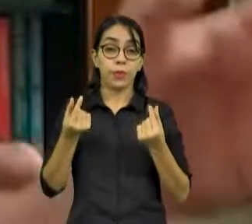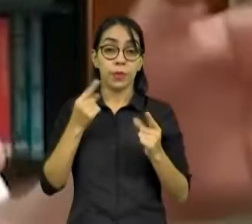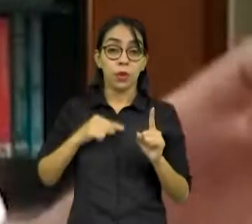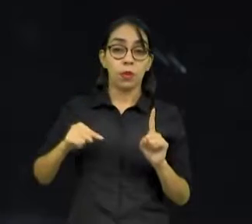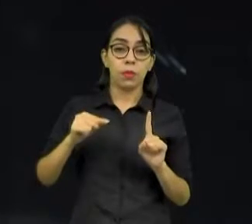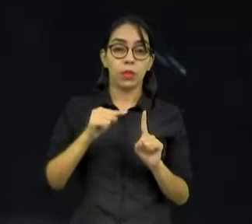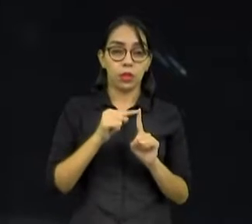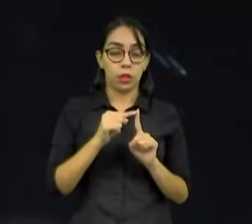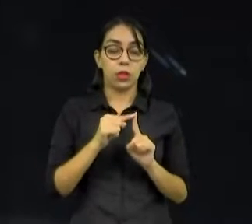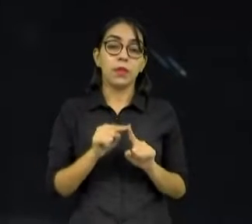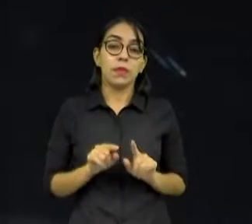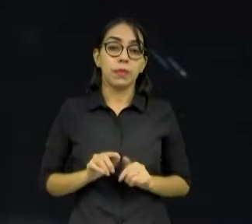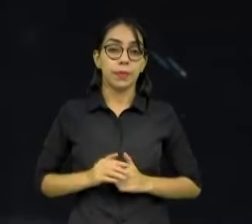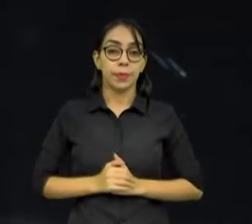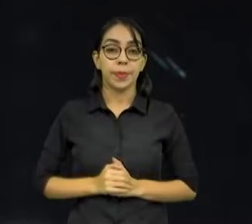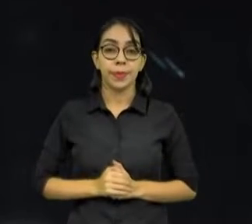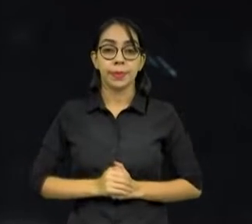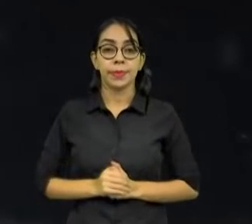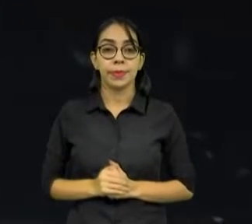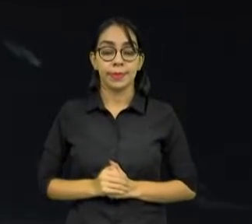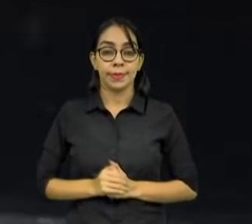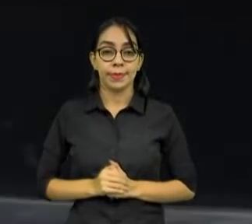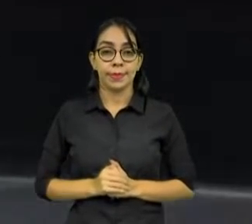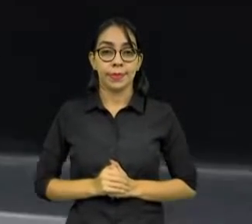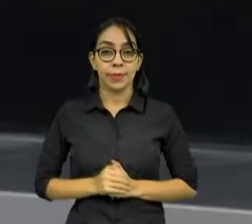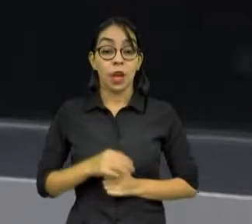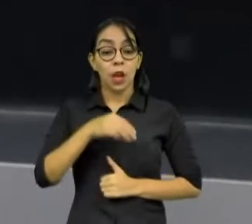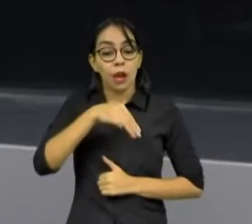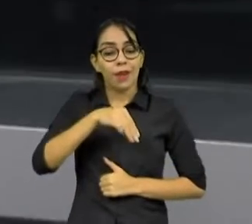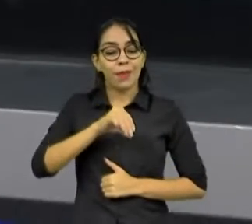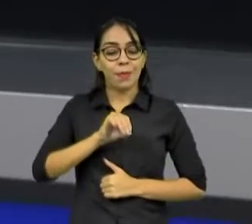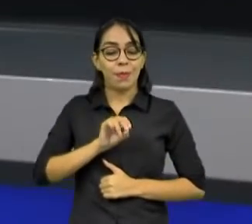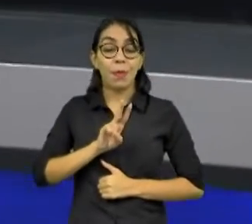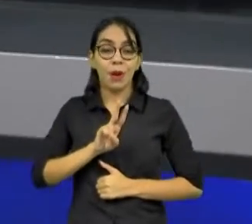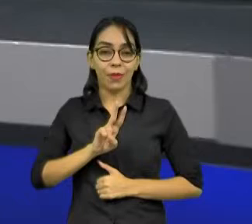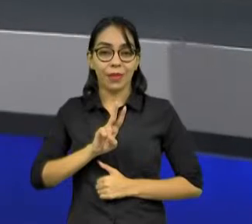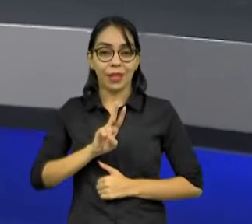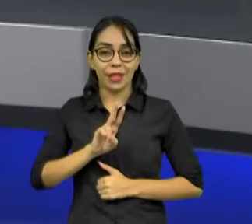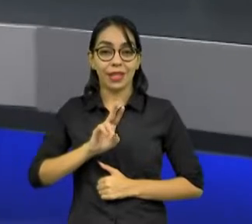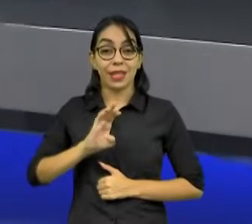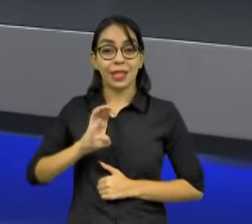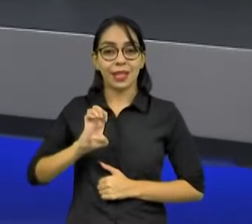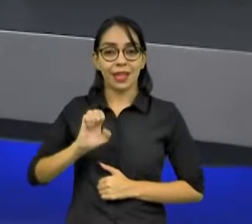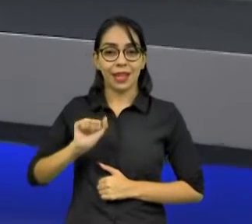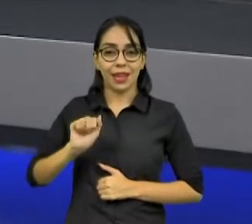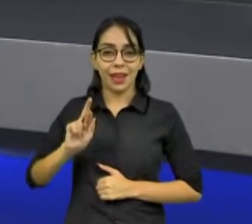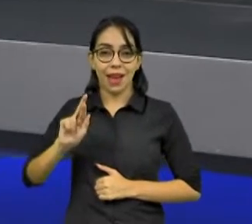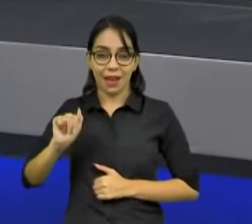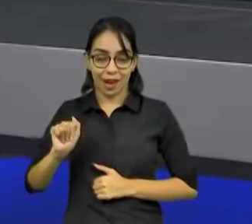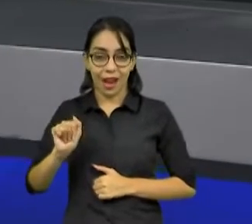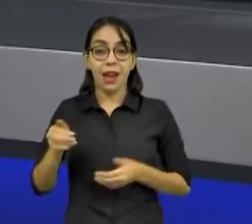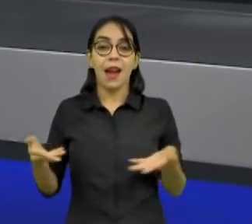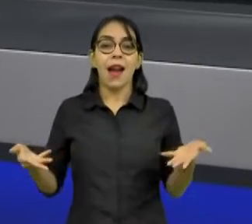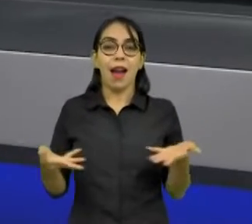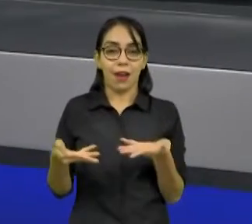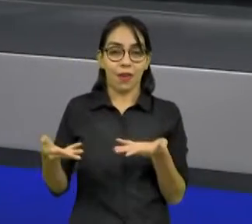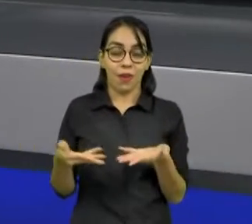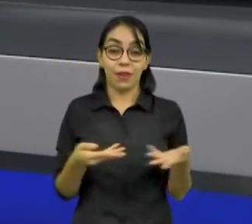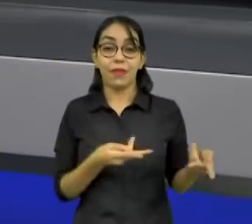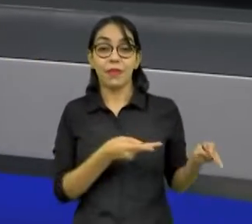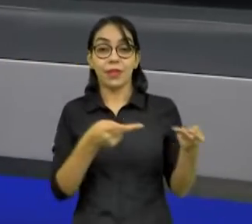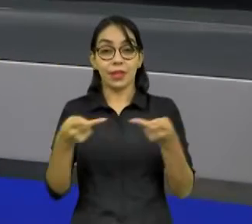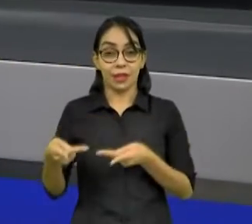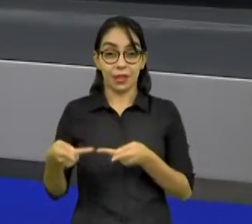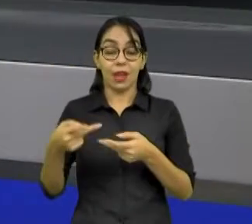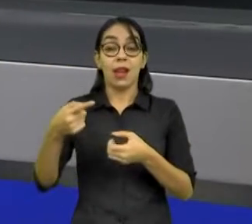virtual. O Move Ceará chegou a Iguatu, na macro-região Centro-Sul, para debater as estratégias